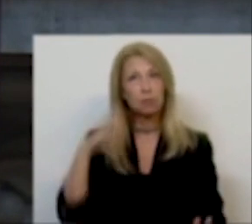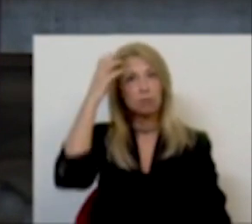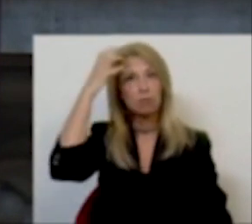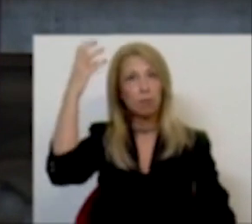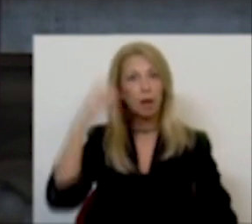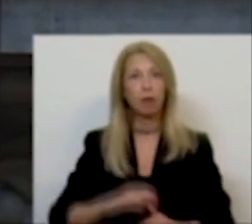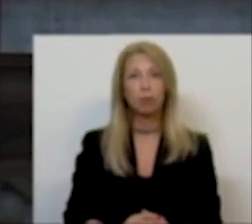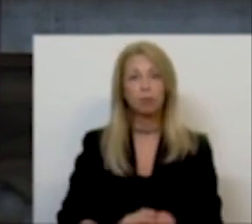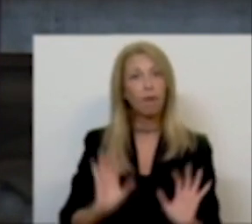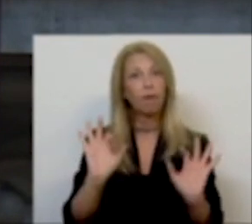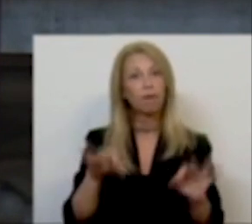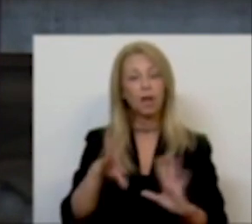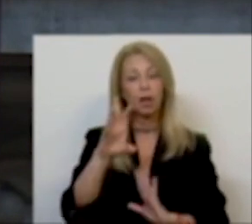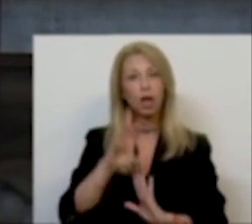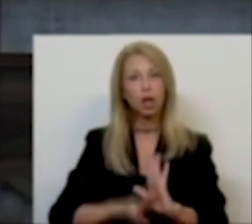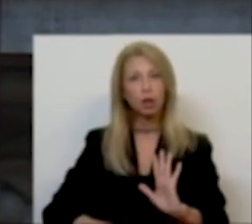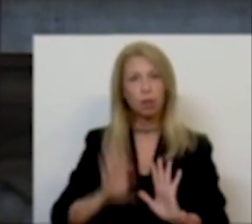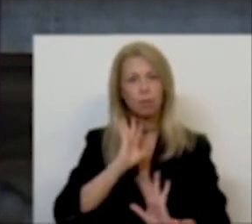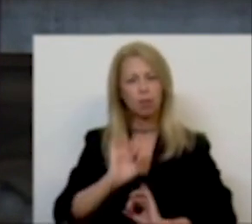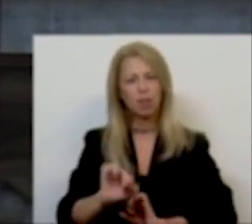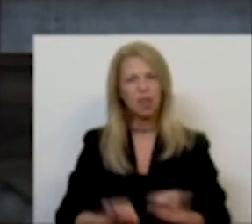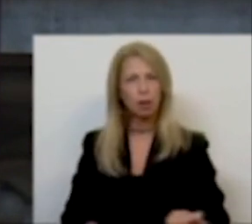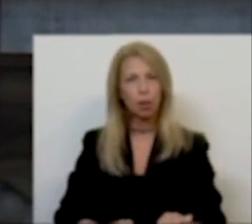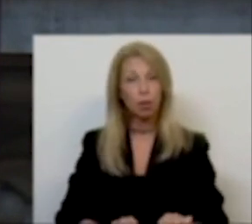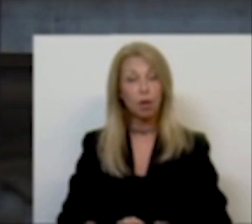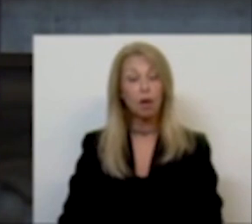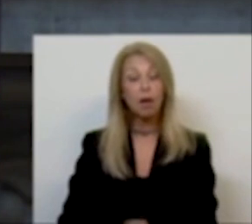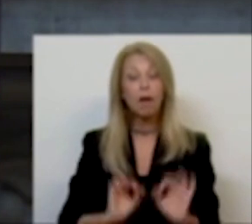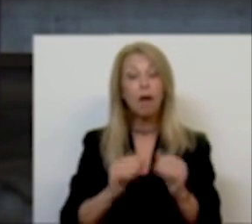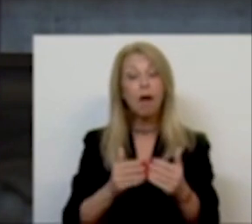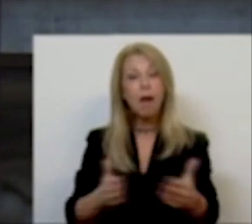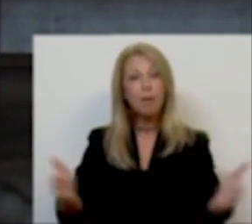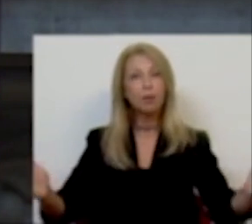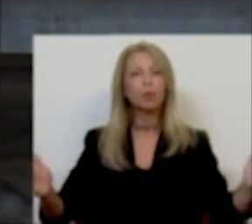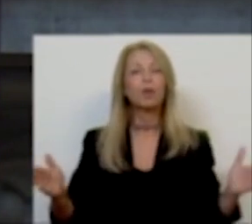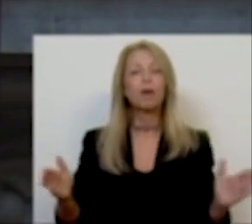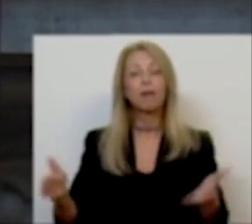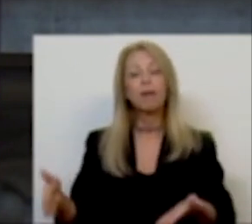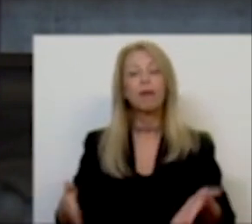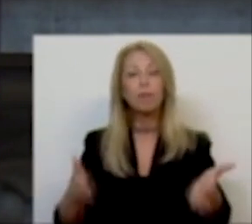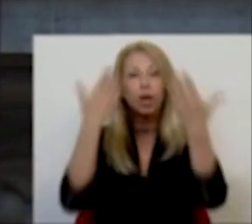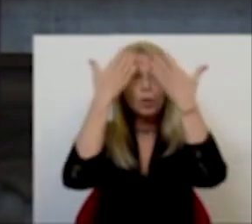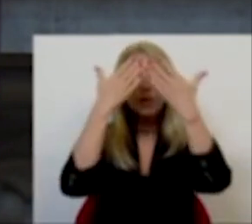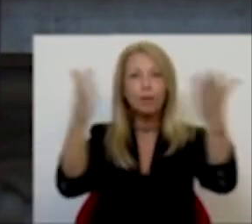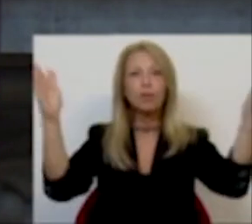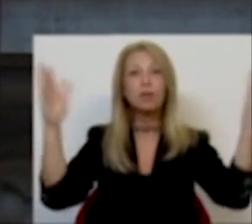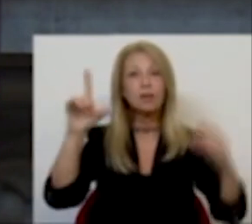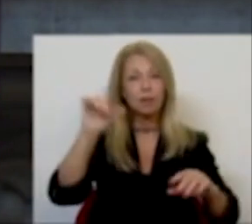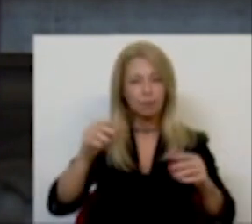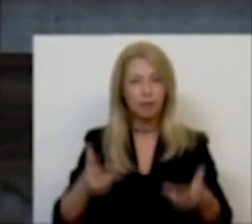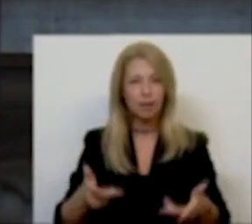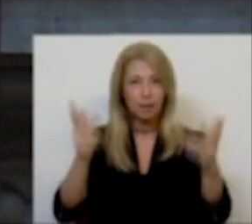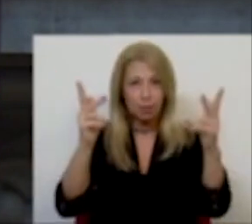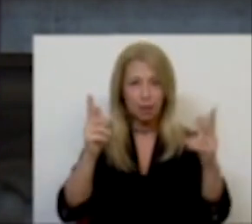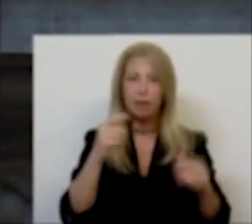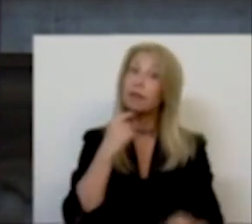fim do regime ditatorial, de abertura de caminho para a democracia e para a liberdade. E